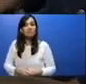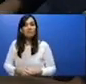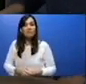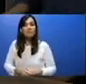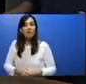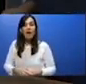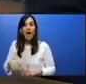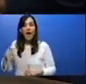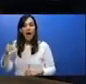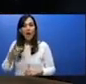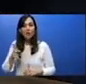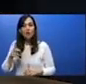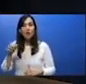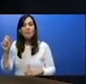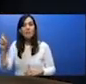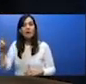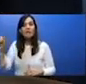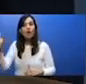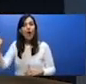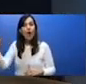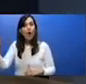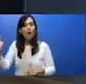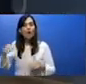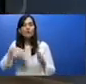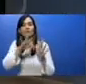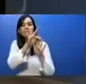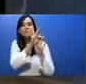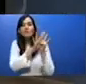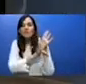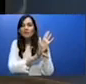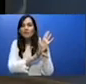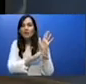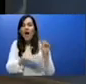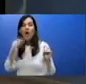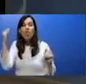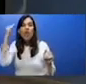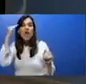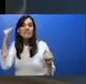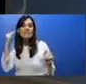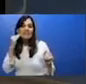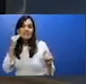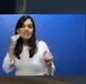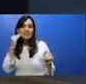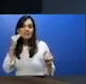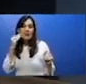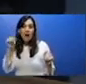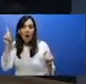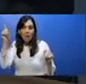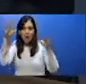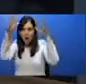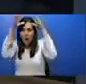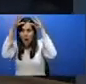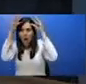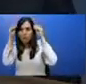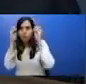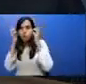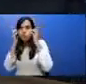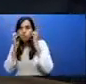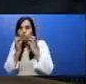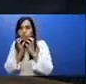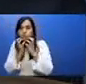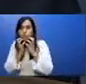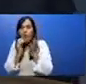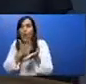na página 11. Foi na adolescência que o Leonardo da Vinci começou a mostrar que